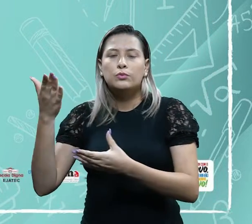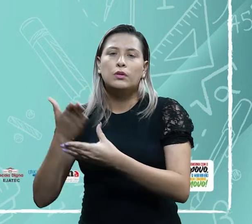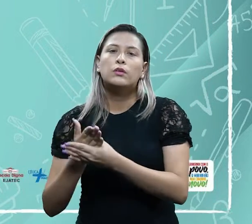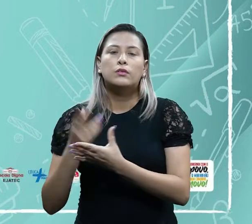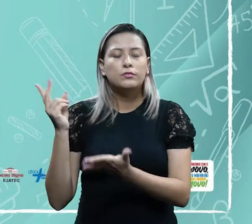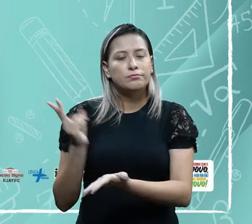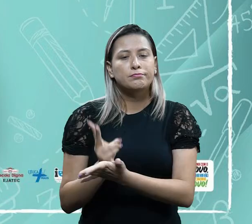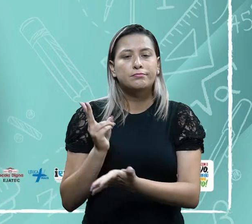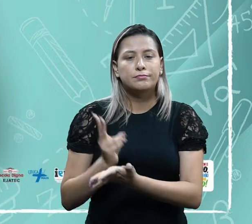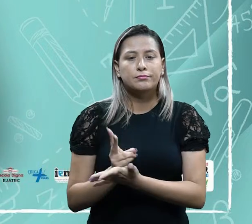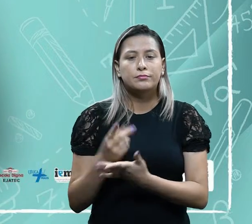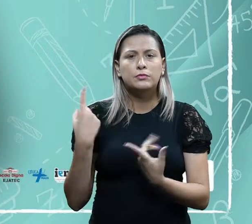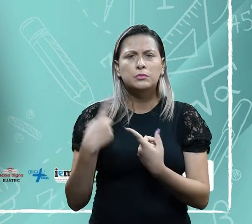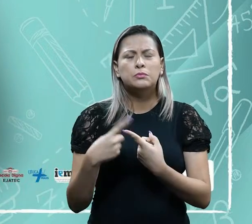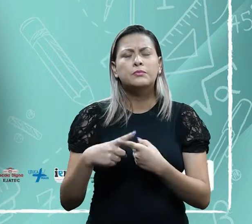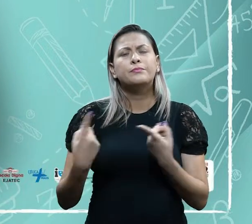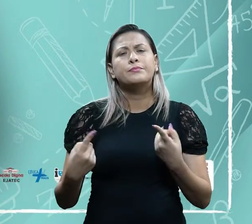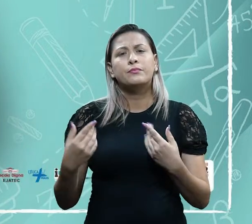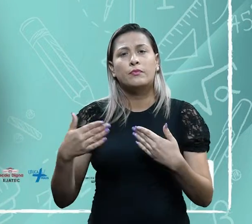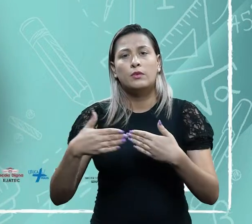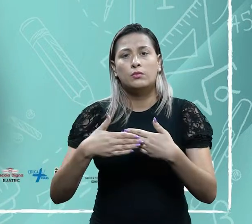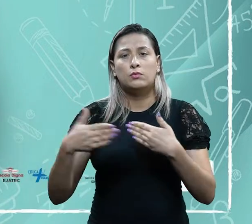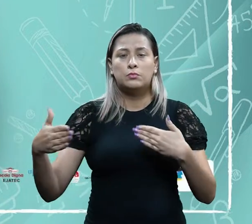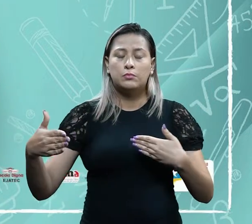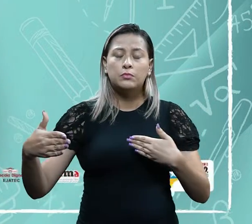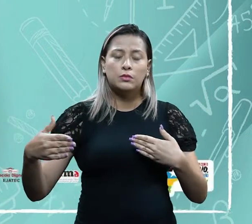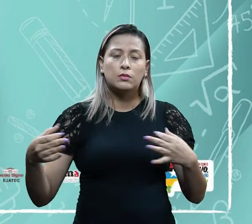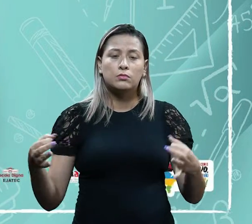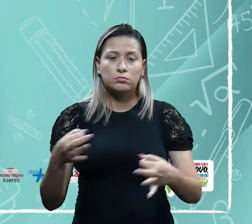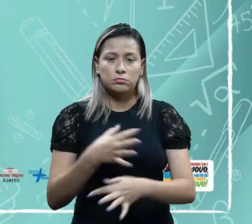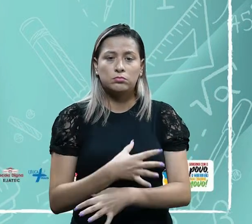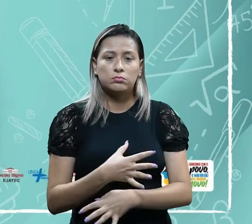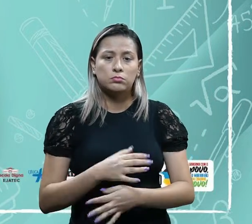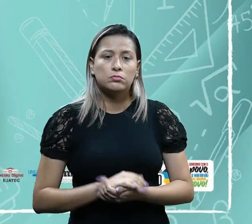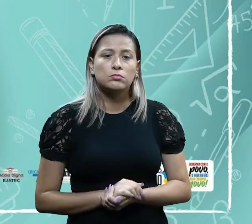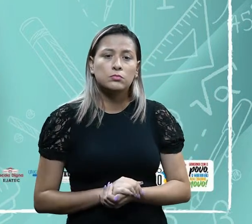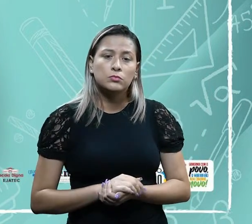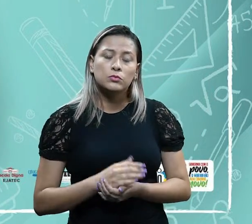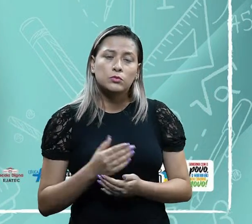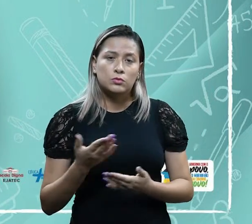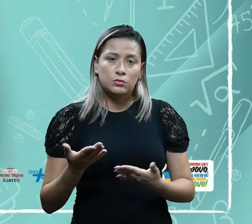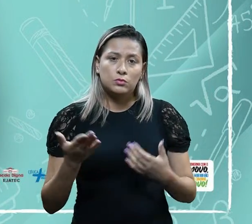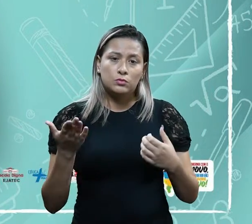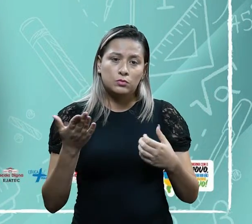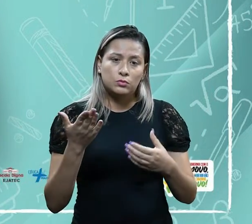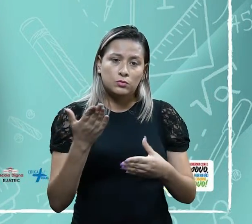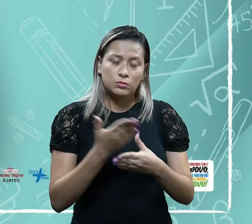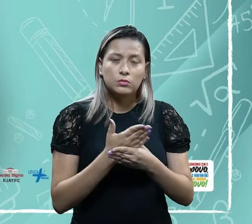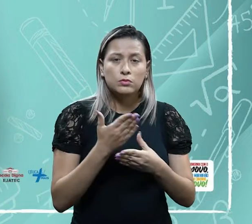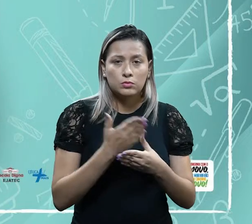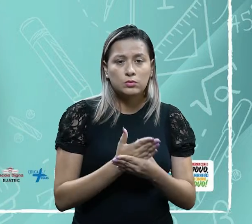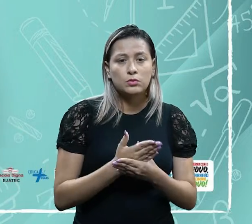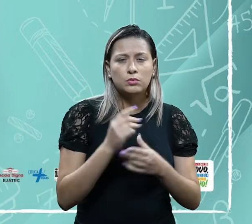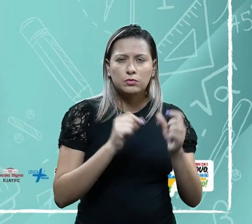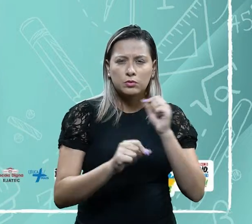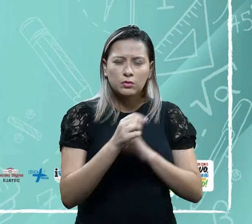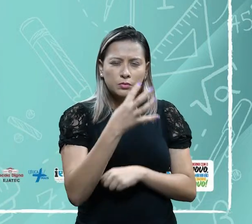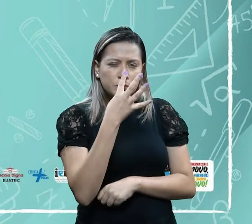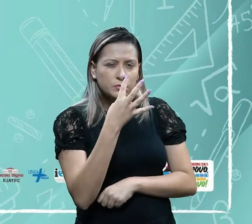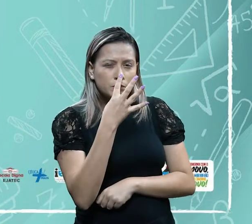subordinação? Porque ao término do prazo precaucional, que a gente já mencionou, esses arquivos intermediários eles vão